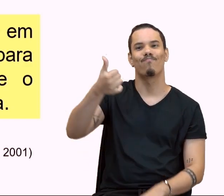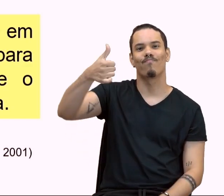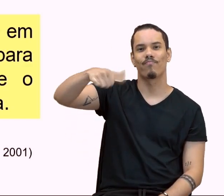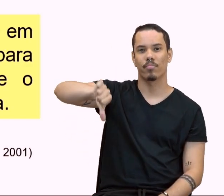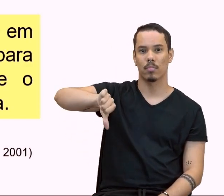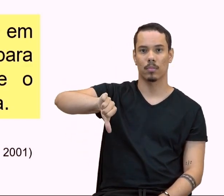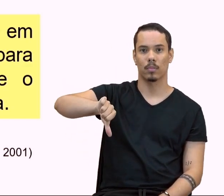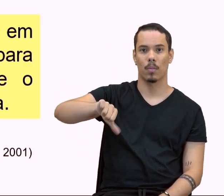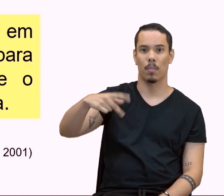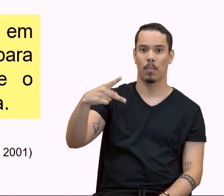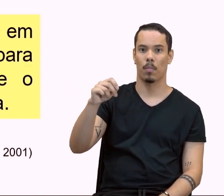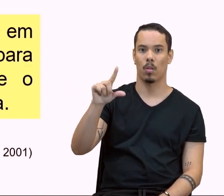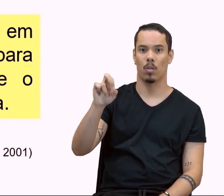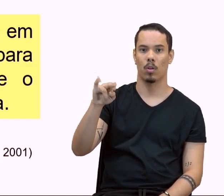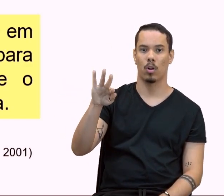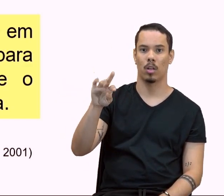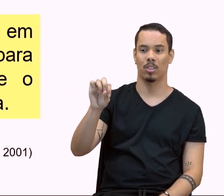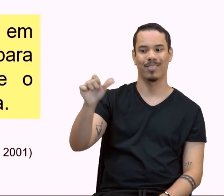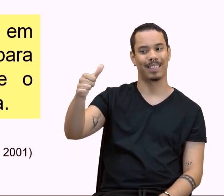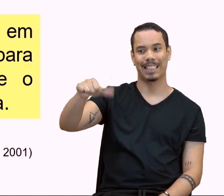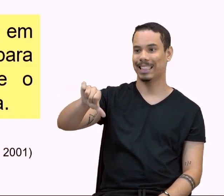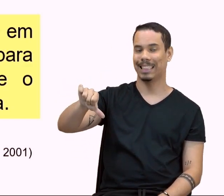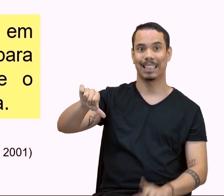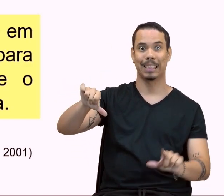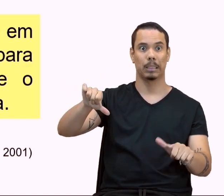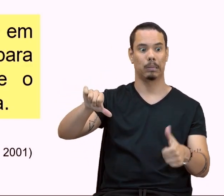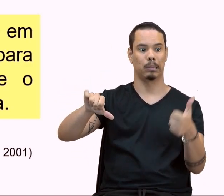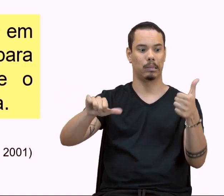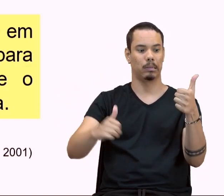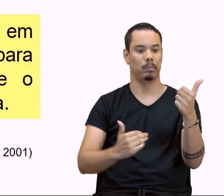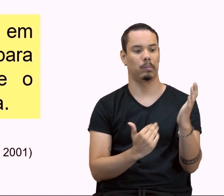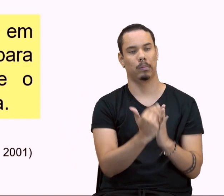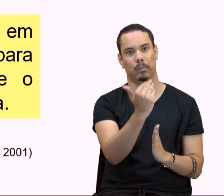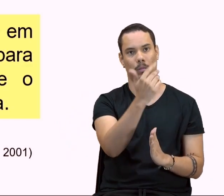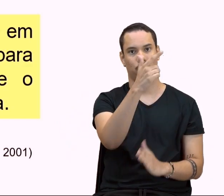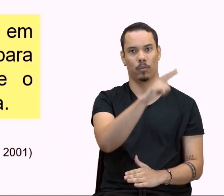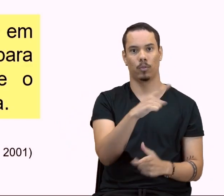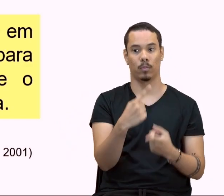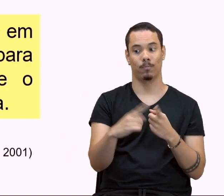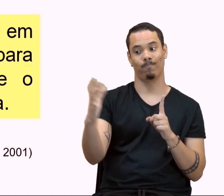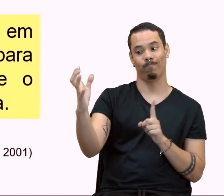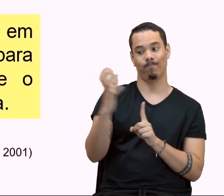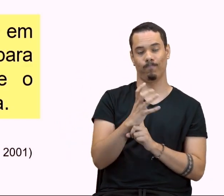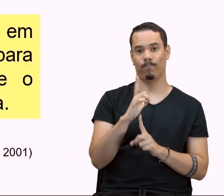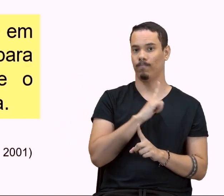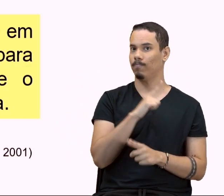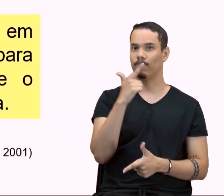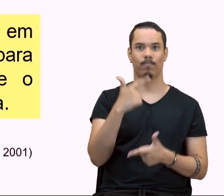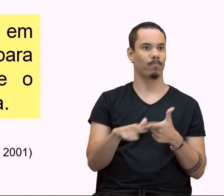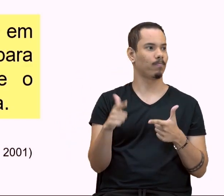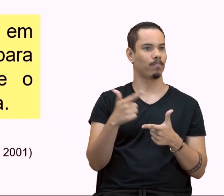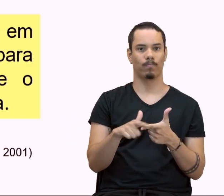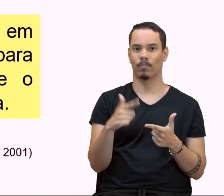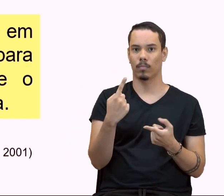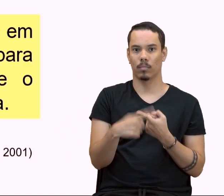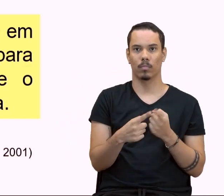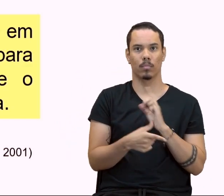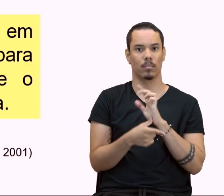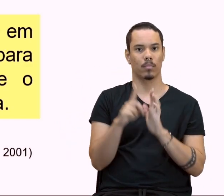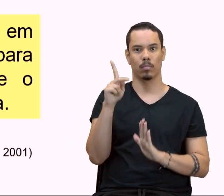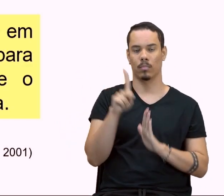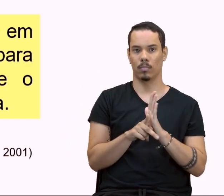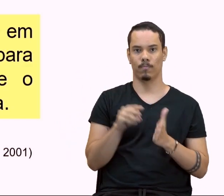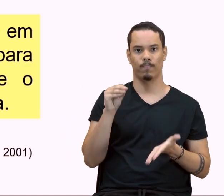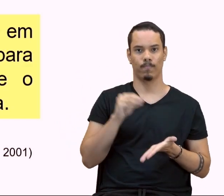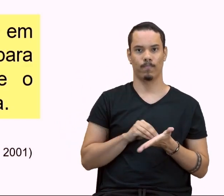Polo Noroeste. Isso, dos graves impactos ambientais causados, sem ter tido um planejamento mais aprofundado da região,